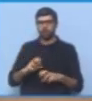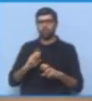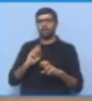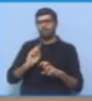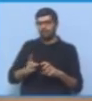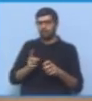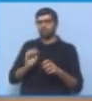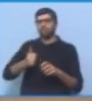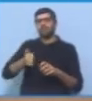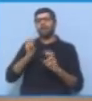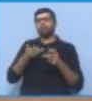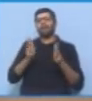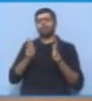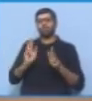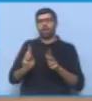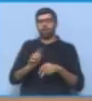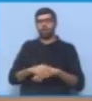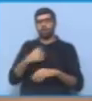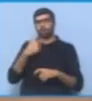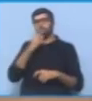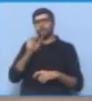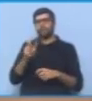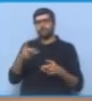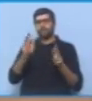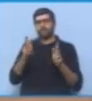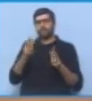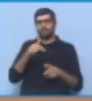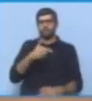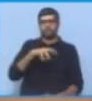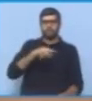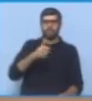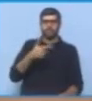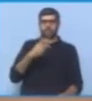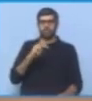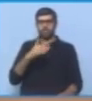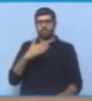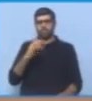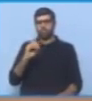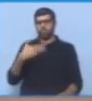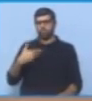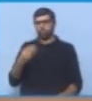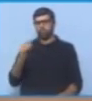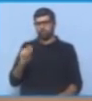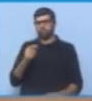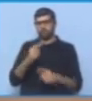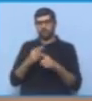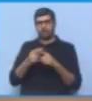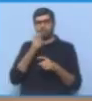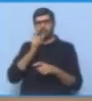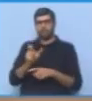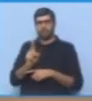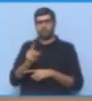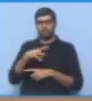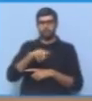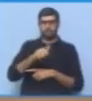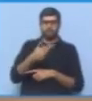usamos. E eu pensava, na palavra inicial, a palavra método é meta-odos, que é uma conjugação grega. Meta